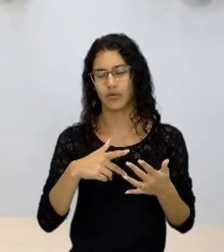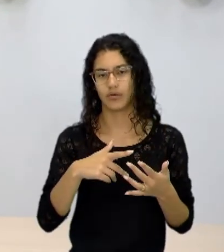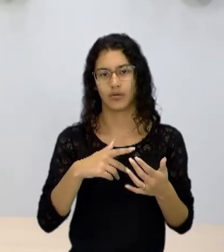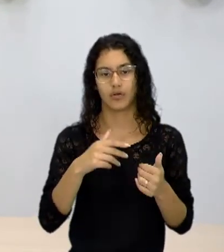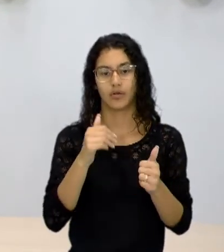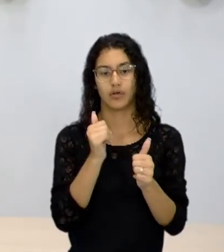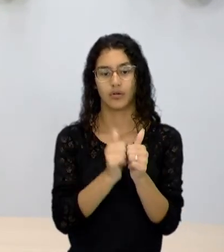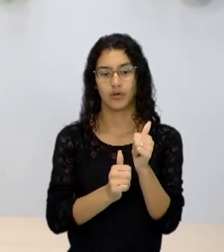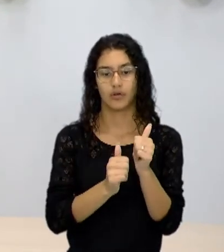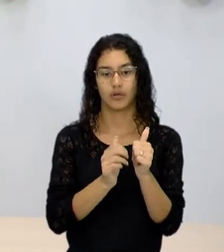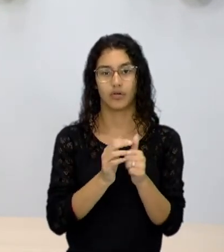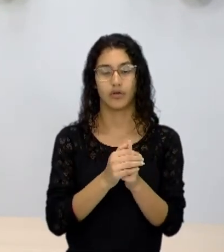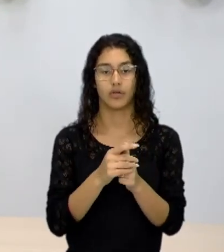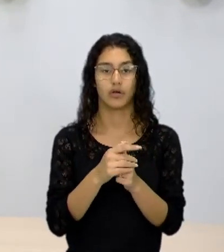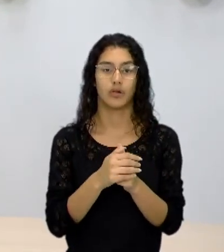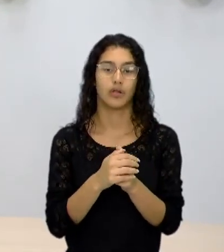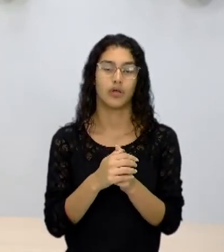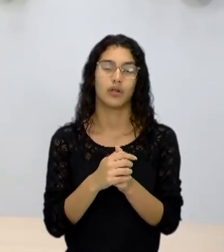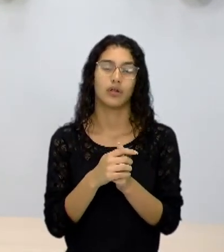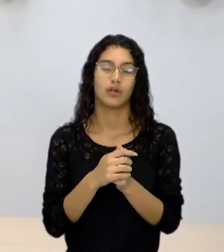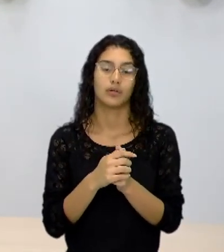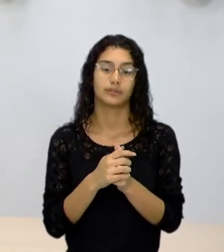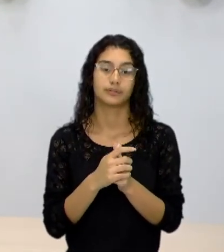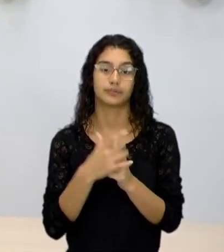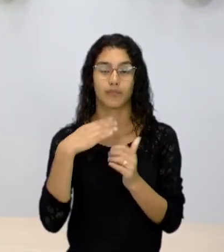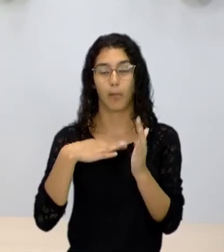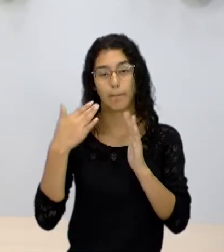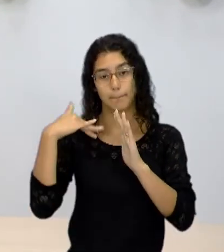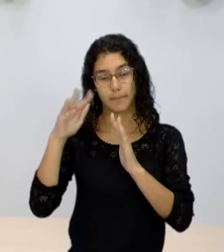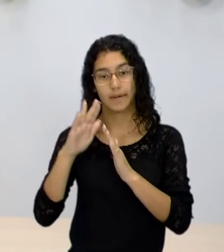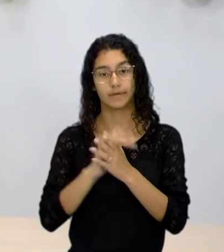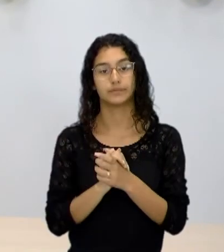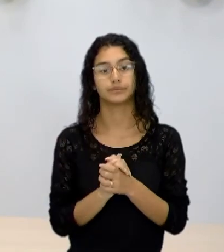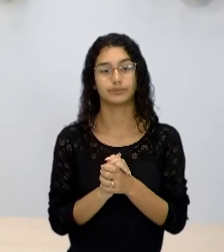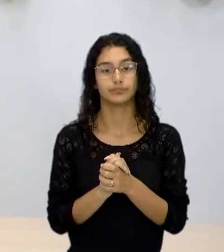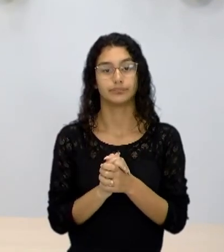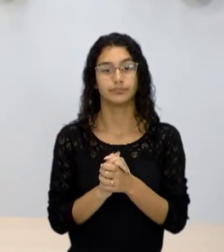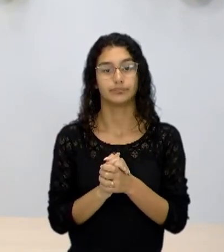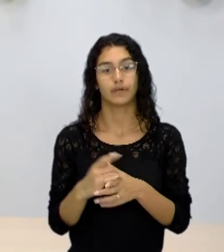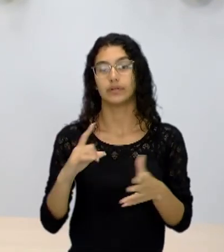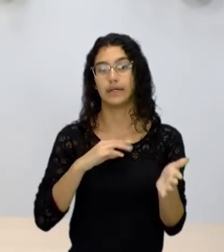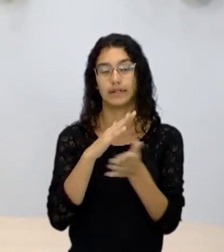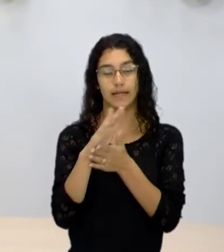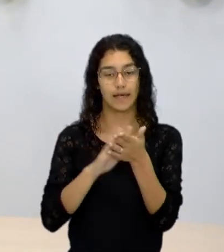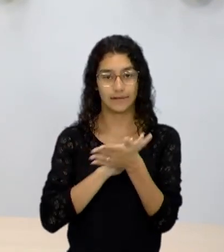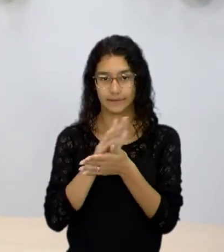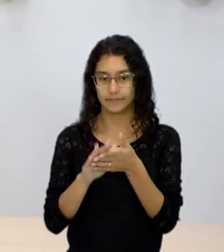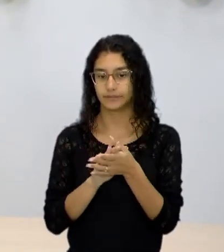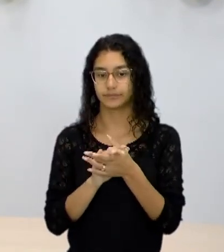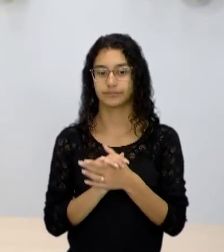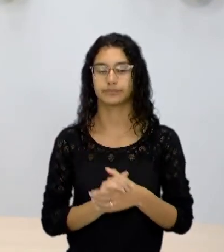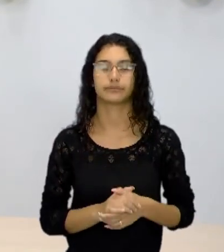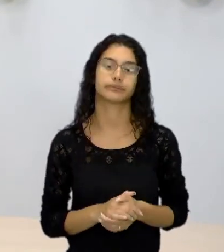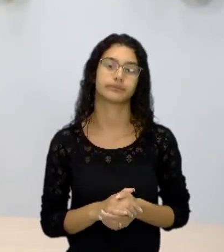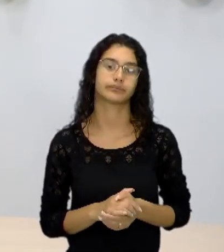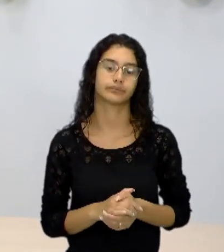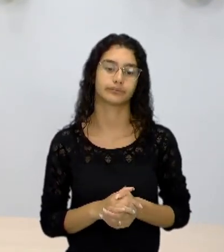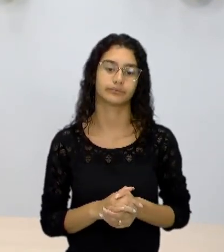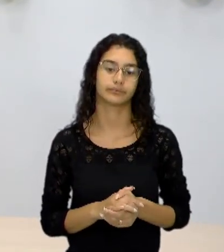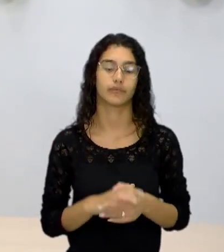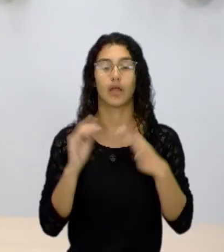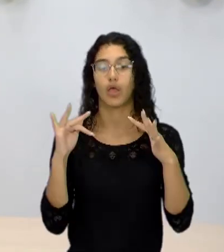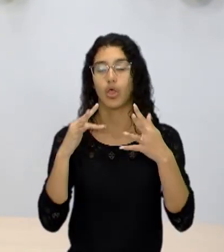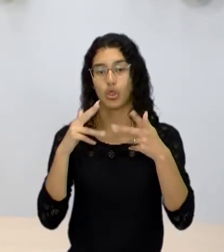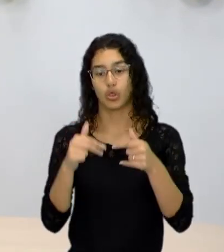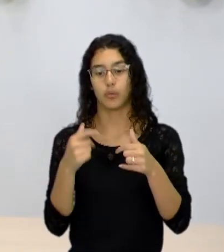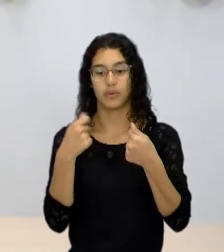dizer, existiam, né? Agora tem menos, né? Enquanto está esse conflito. Aliás, tem menos não tem nenhum, né? Na Ucrânia hoje não tem mais. Eles todos